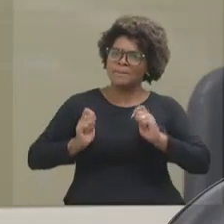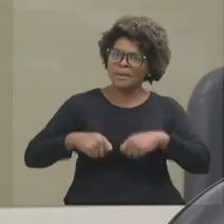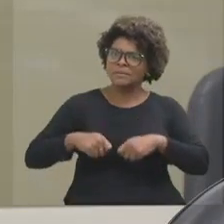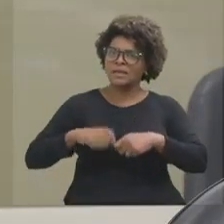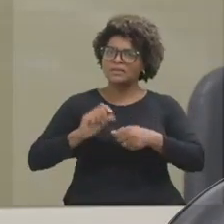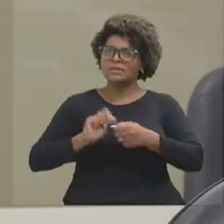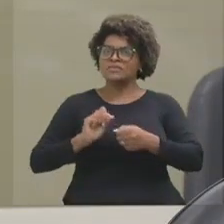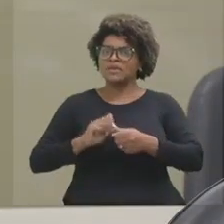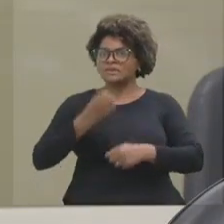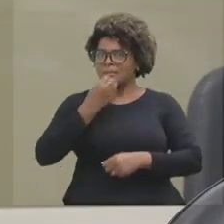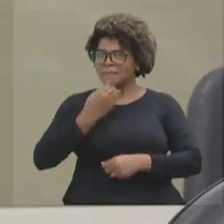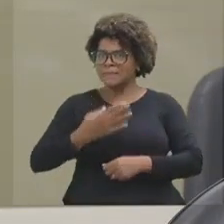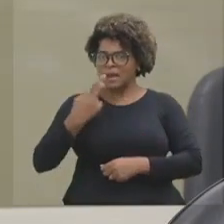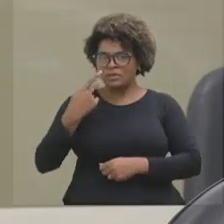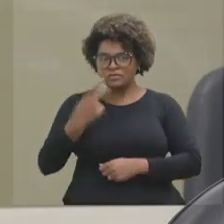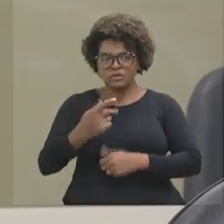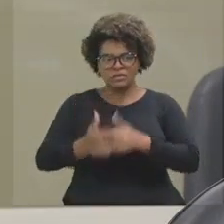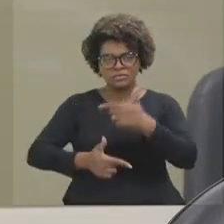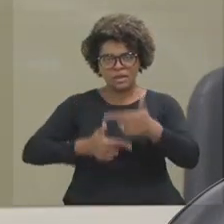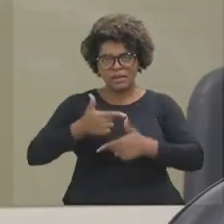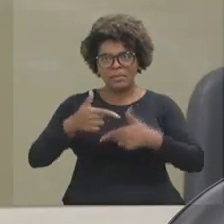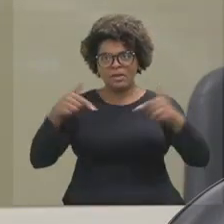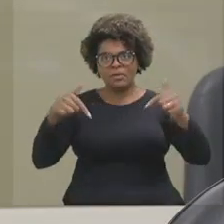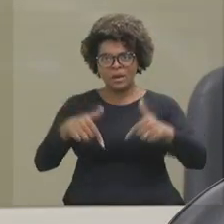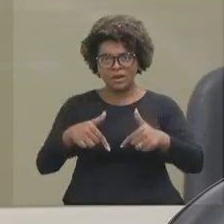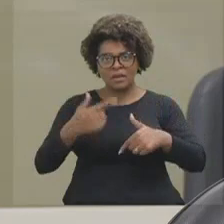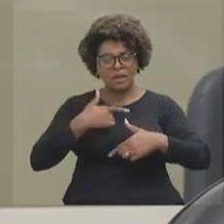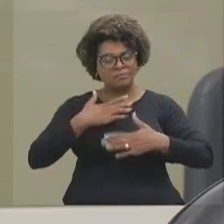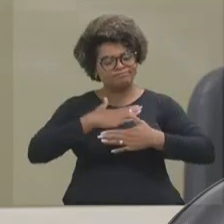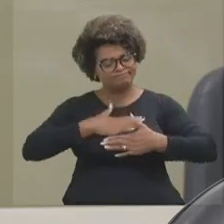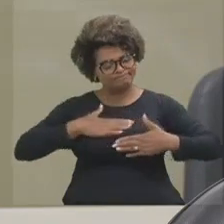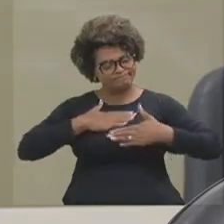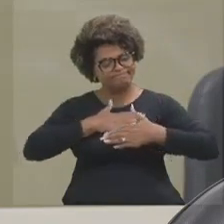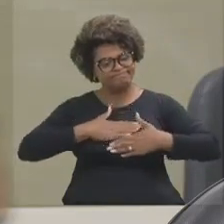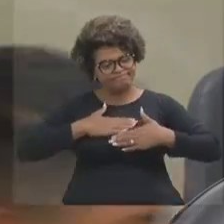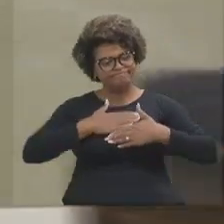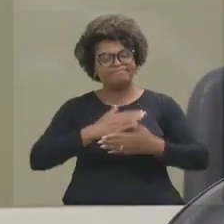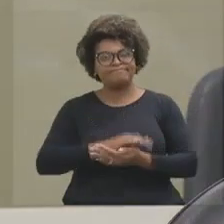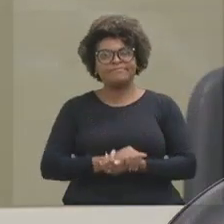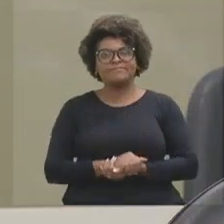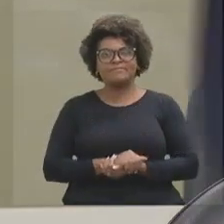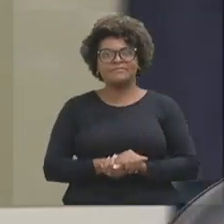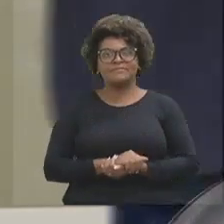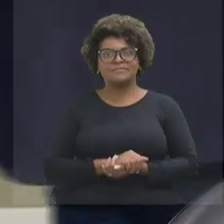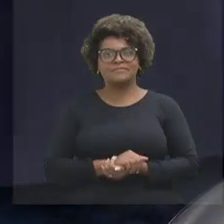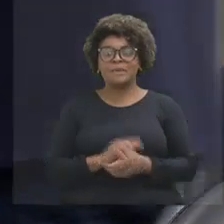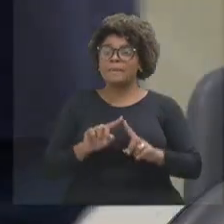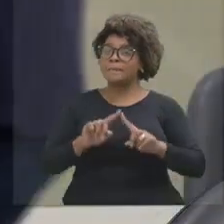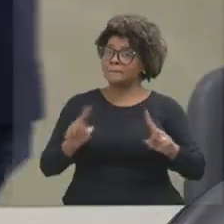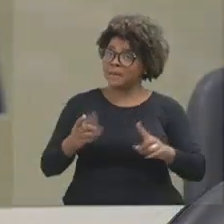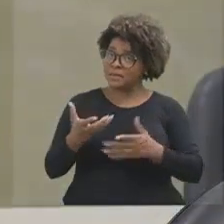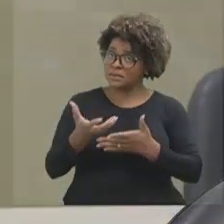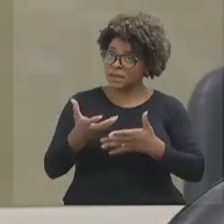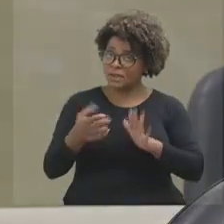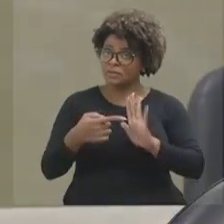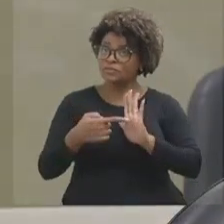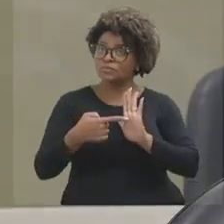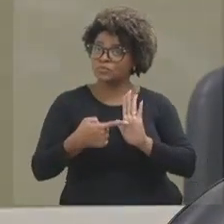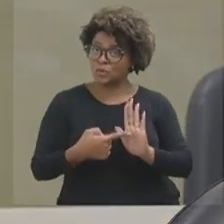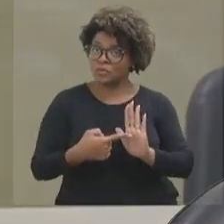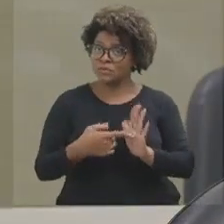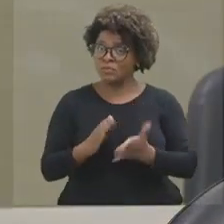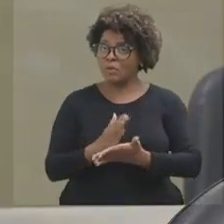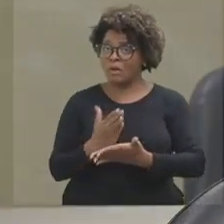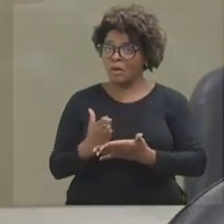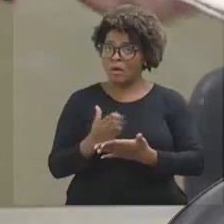exercer bem as suas funções a gente fica bastante satisfeito com isso mas gostaria de pontuar algumas coisas que eu sei